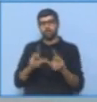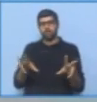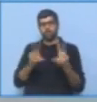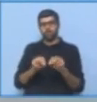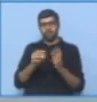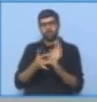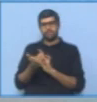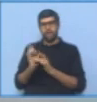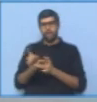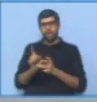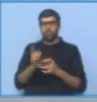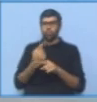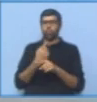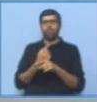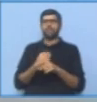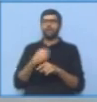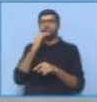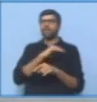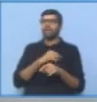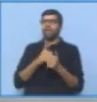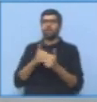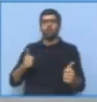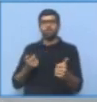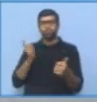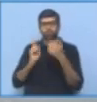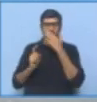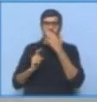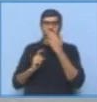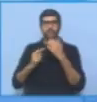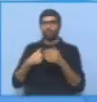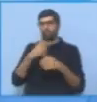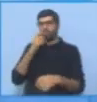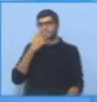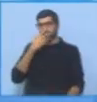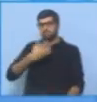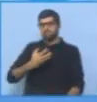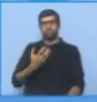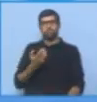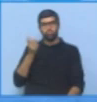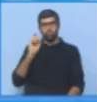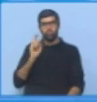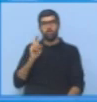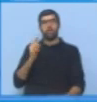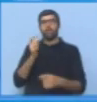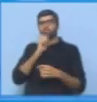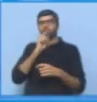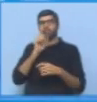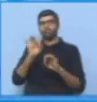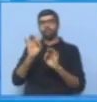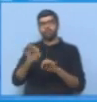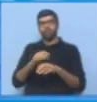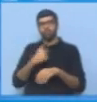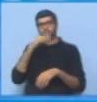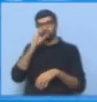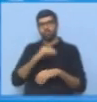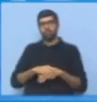novidade de Cristo. Não é uma coisa austera, fria, distante, sisuda. Olha, outro, só agora, se calhar estamos a terminar, mas já não